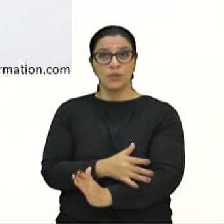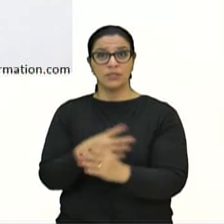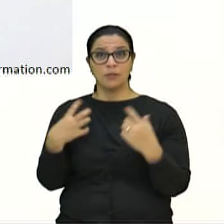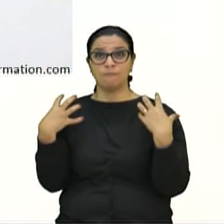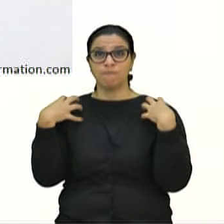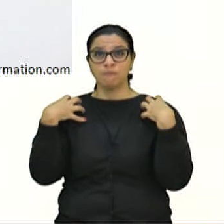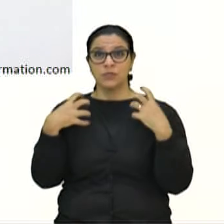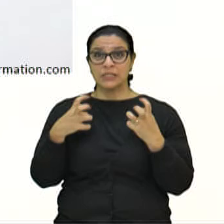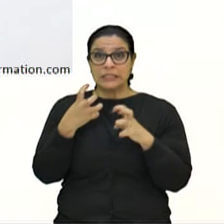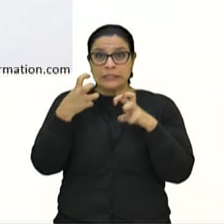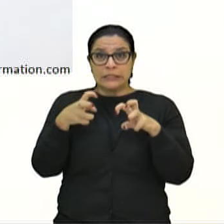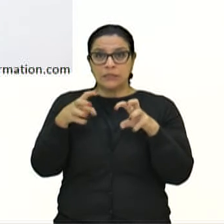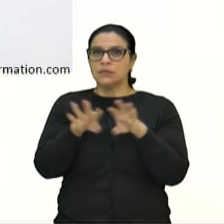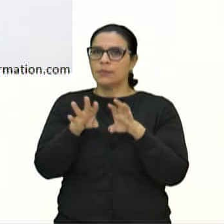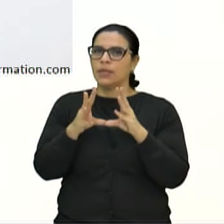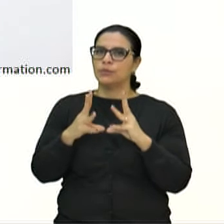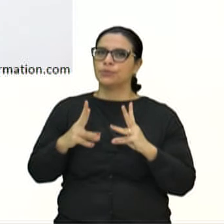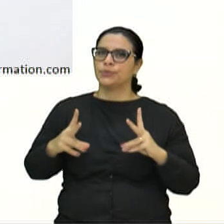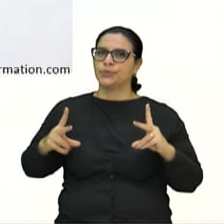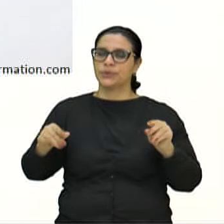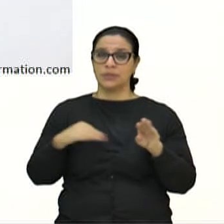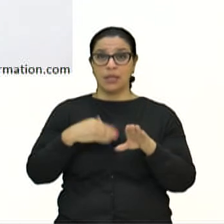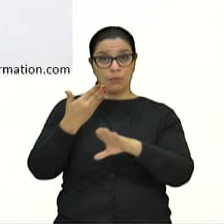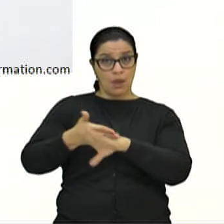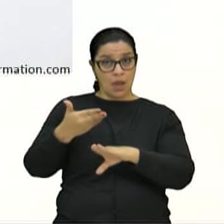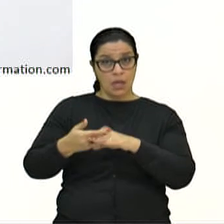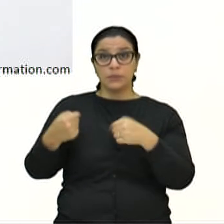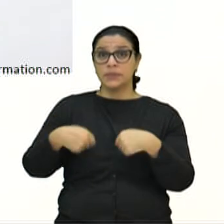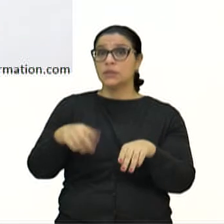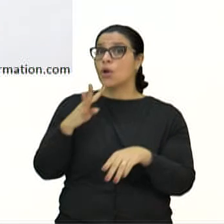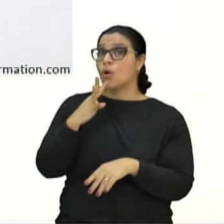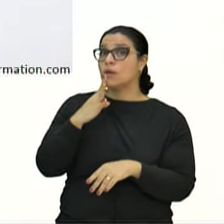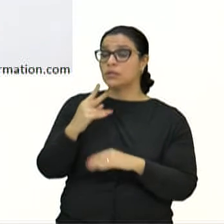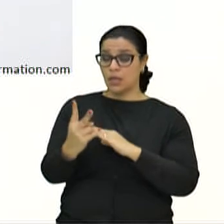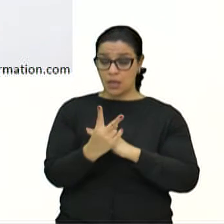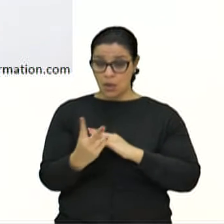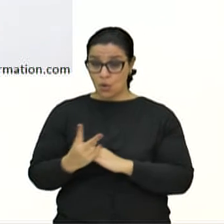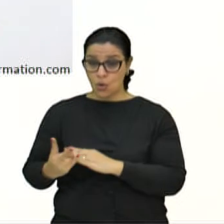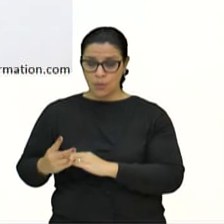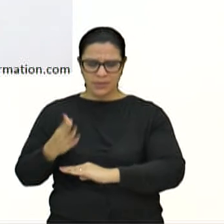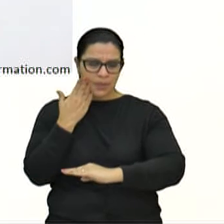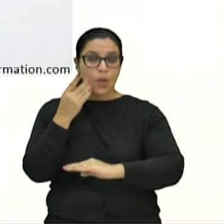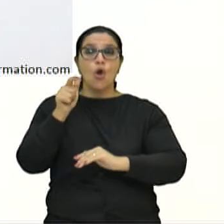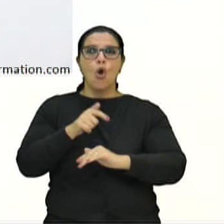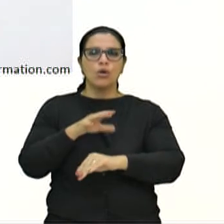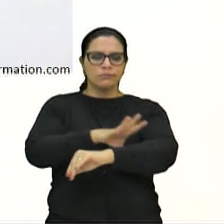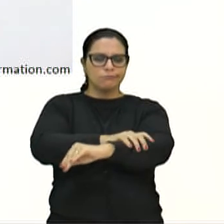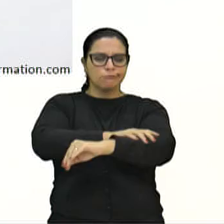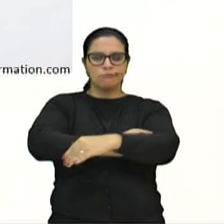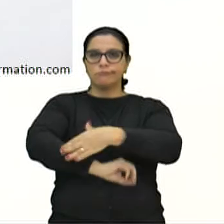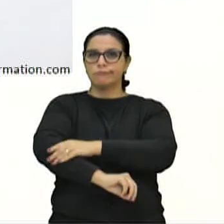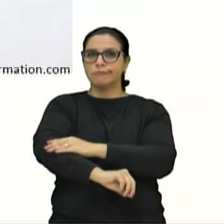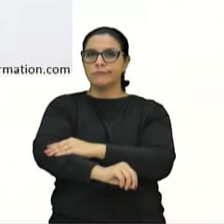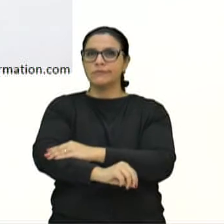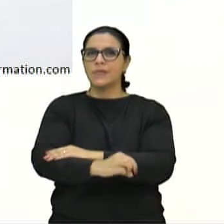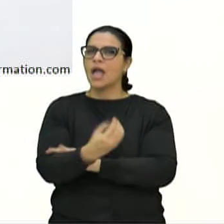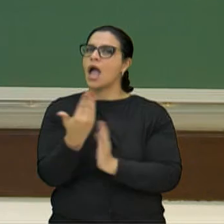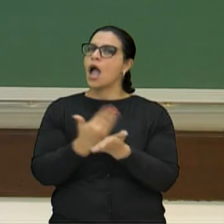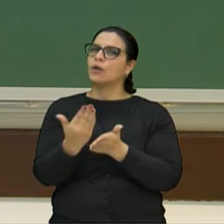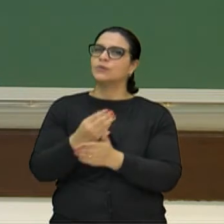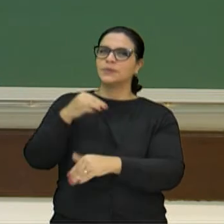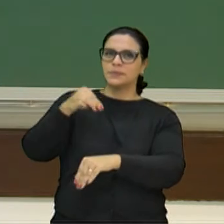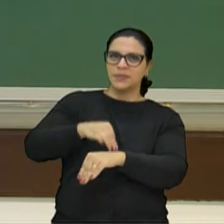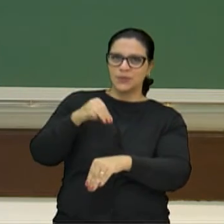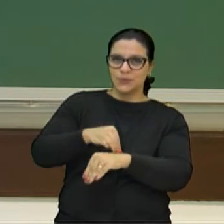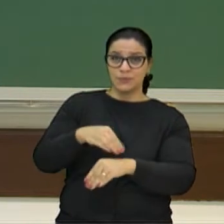aplicação da automassagem depende de o praticante conhecer o ponto que deseja tratar e massagear essa região durante alguns